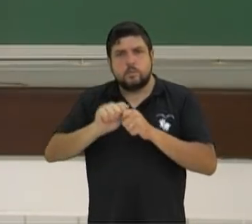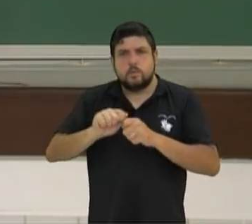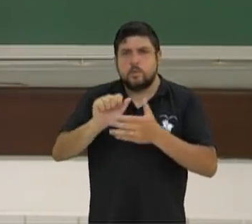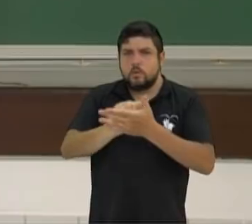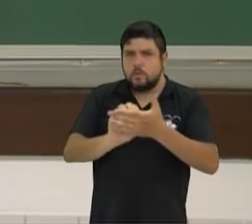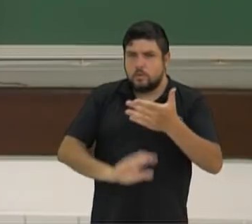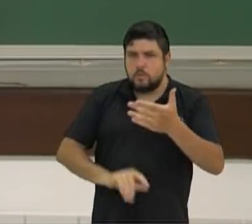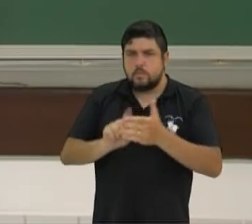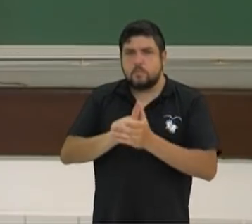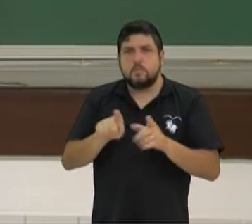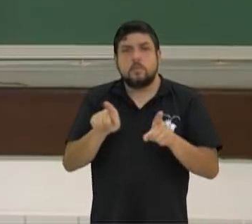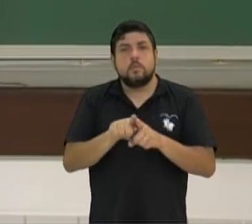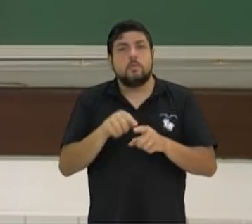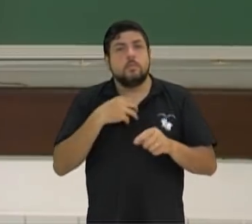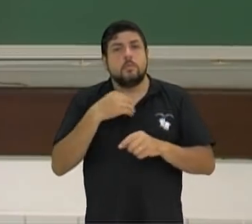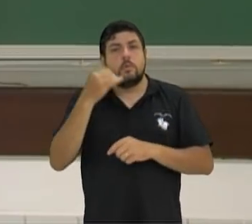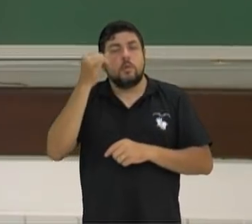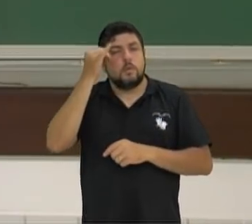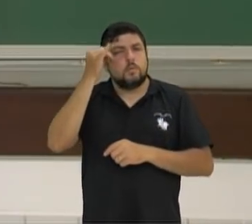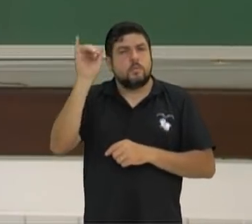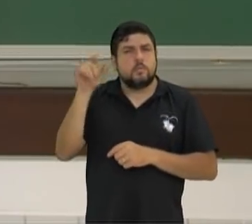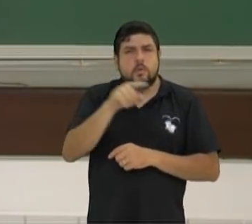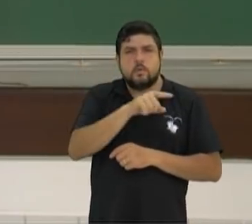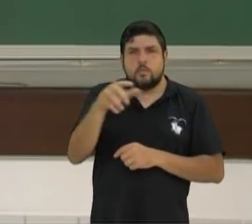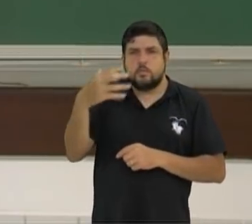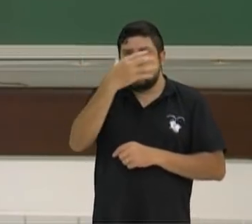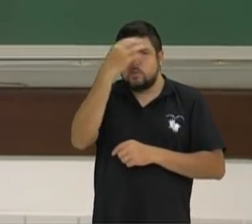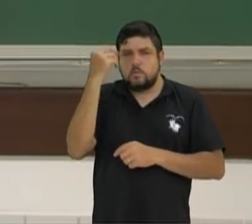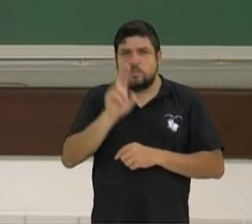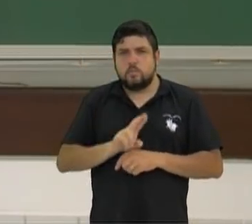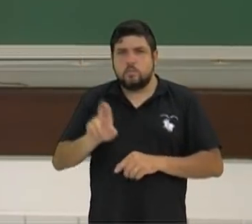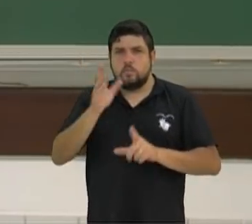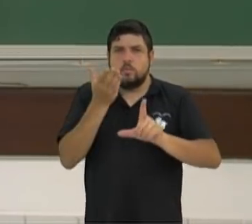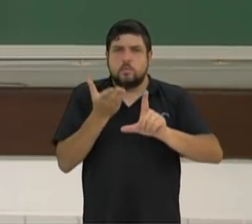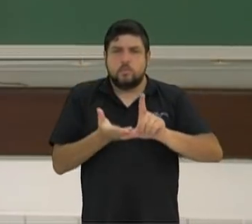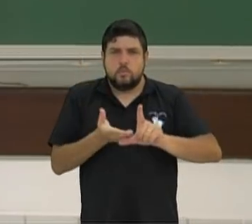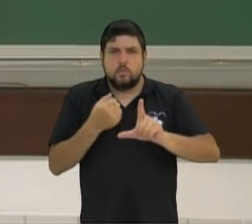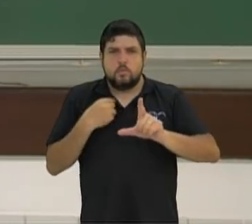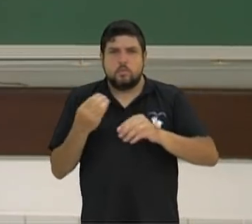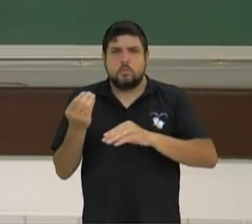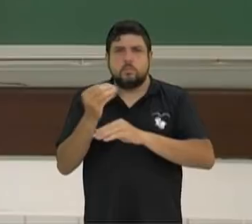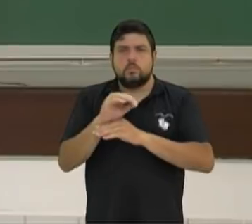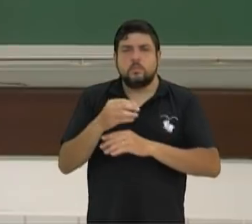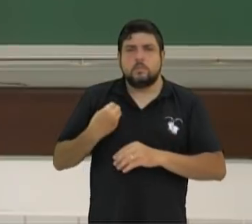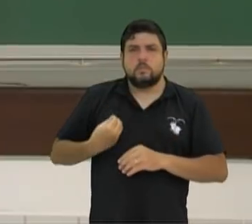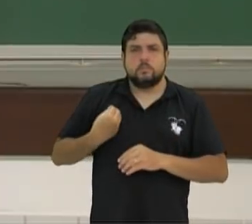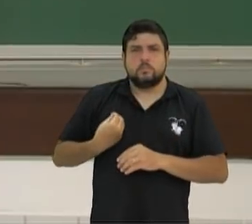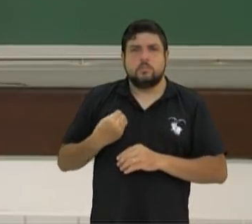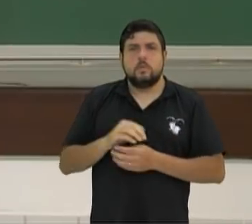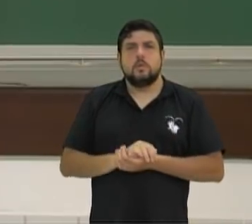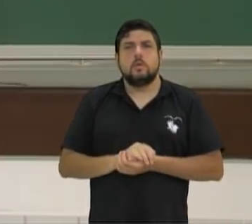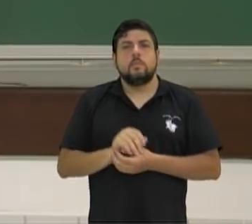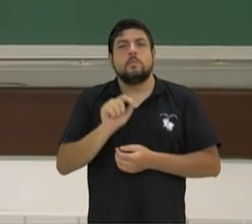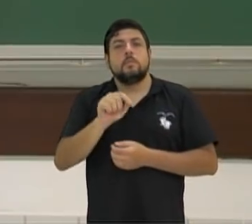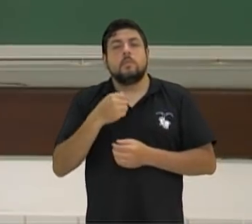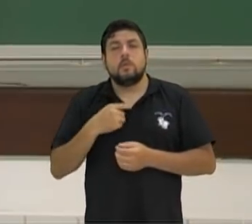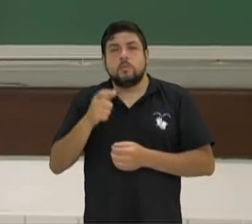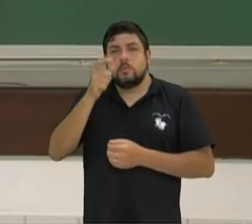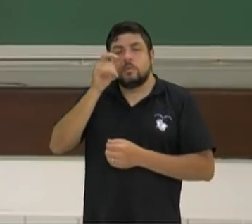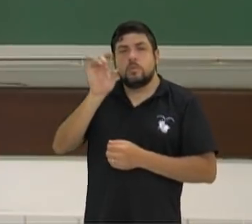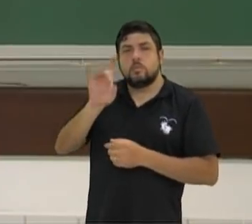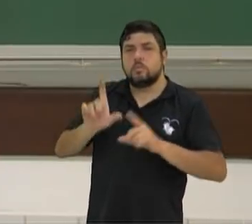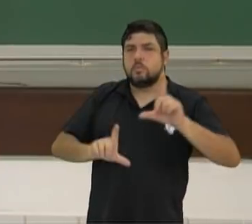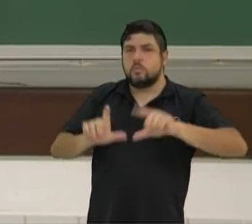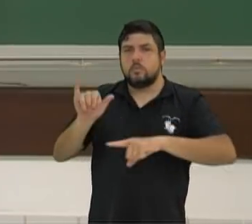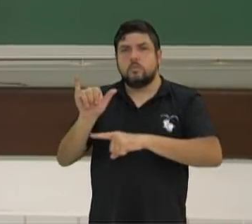e para não deixar vocês esquecerem de quem está usando o Google Classroom, registra sua frequência. Quem está participando pela TV, pelo